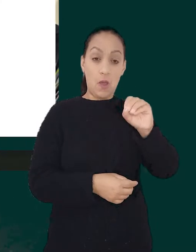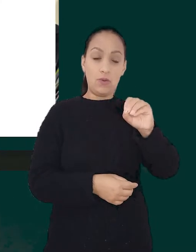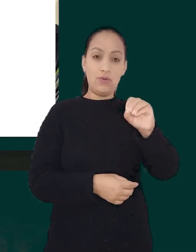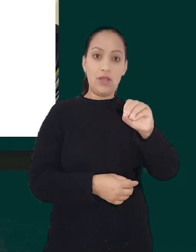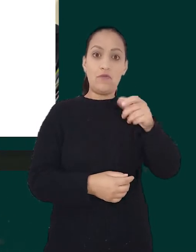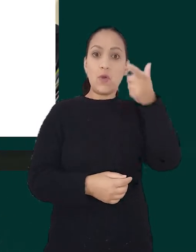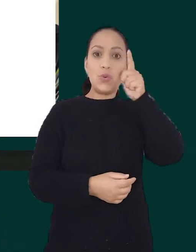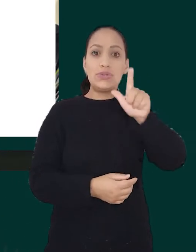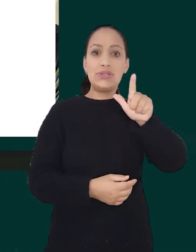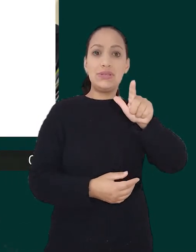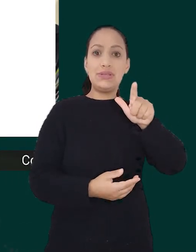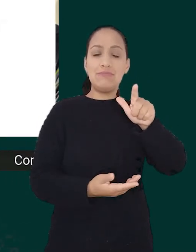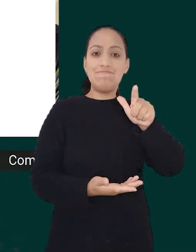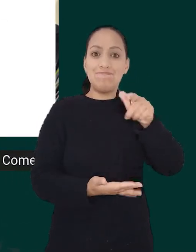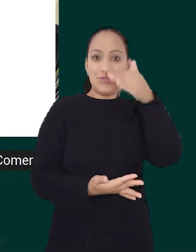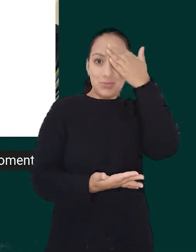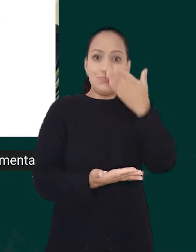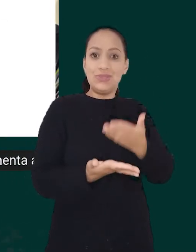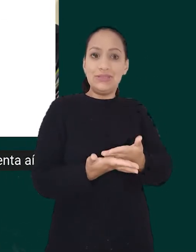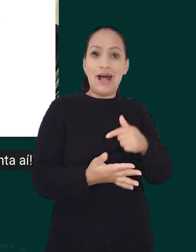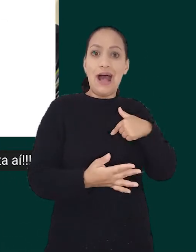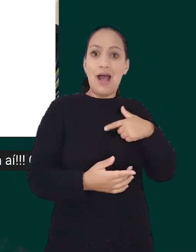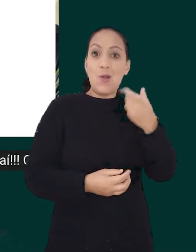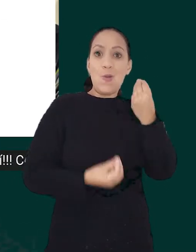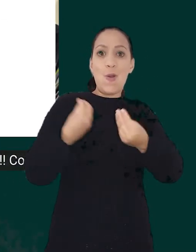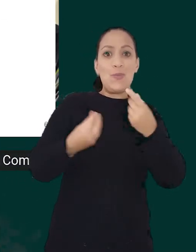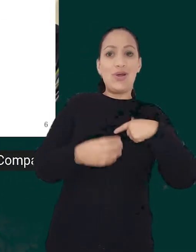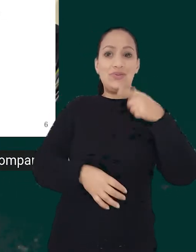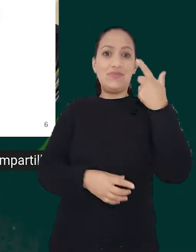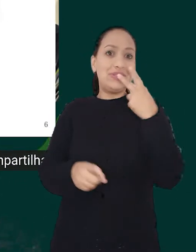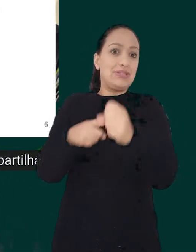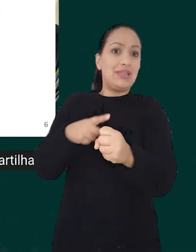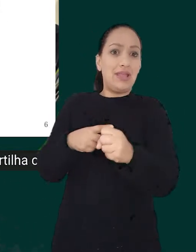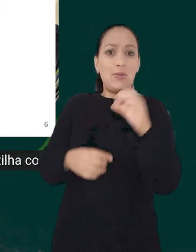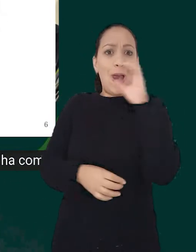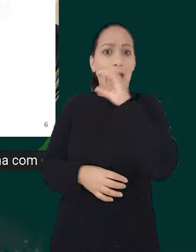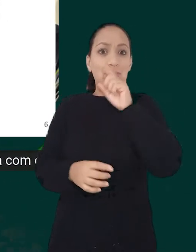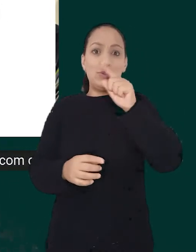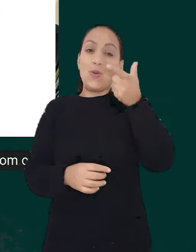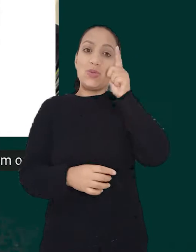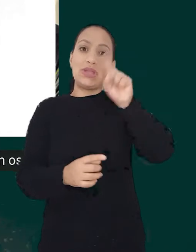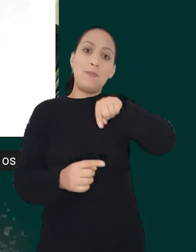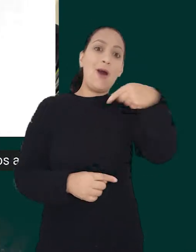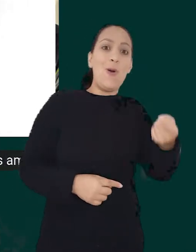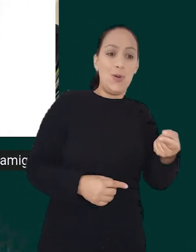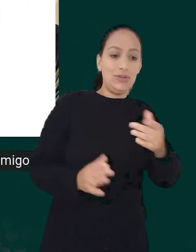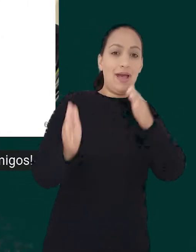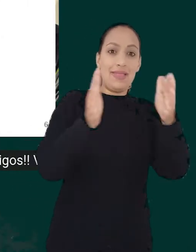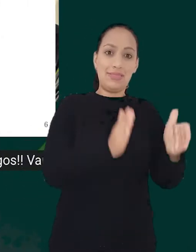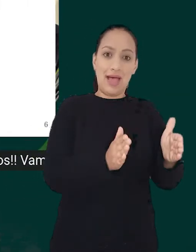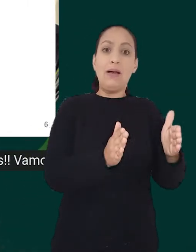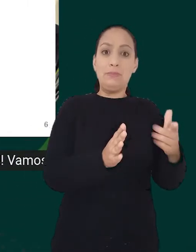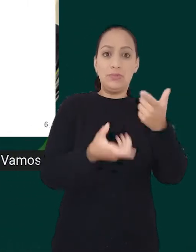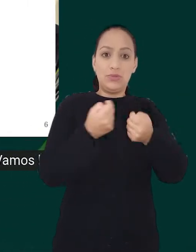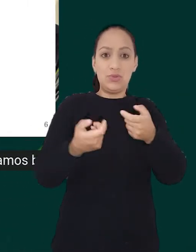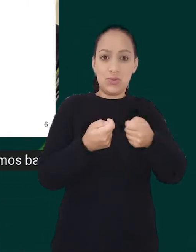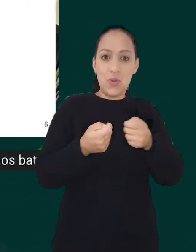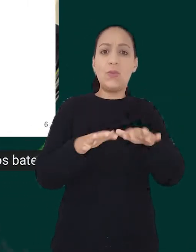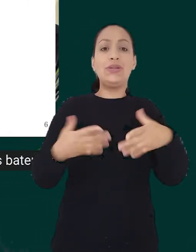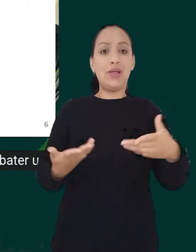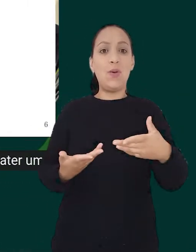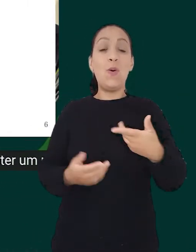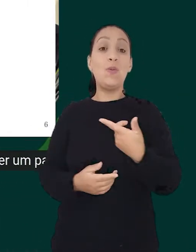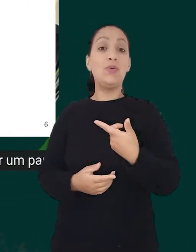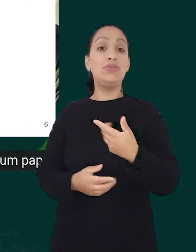Nossa, como eu estou vencendo, eu consigo logo ir para a próxima etapa. Então, existe todo um comportamento entre o que a